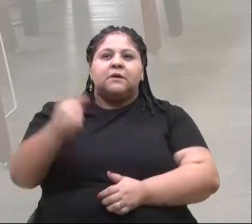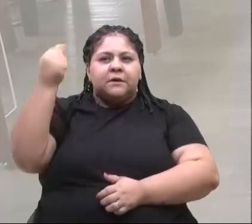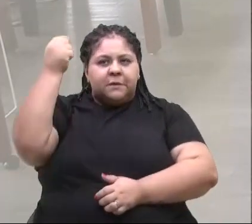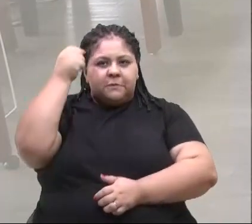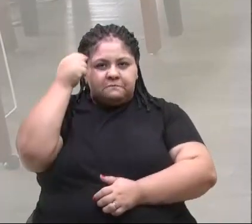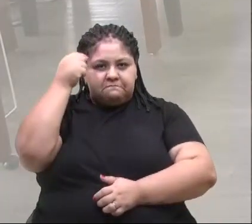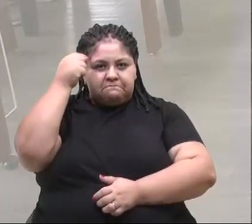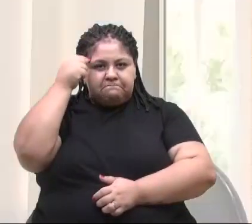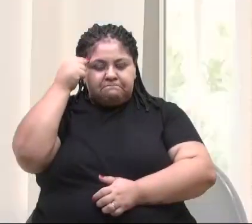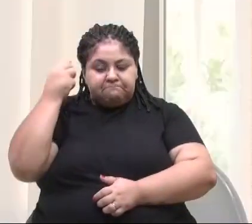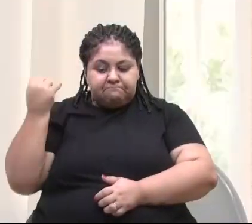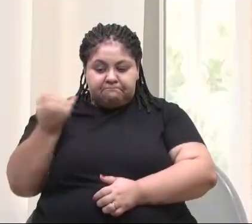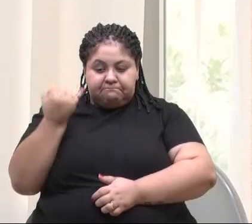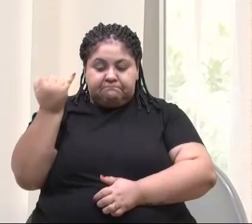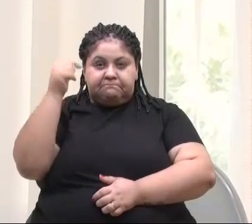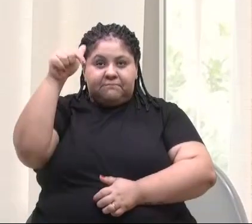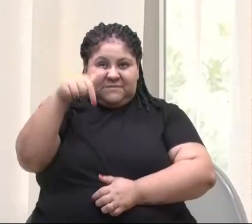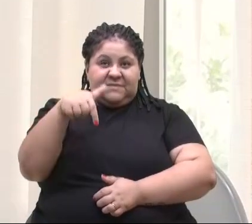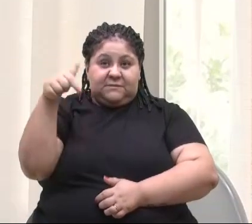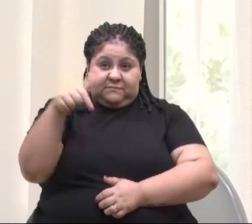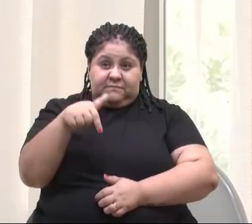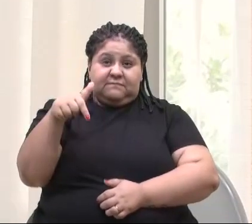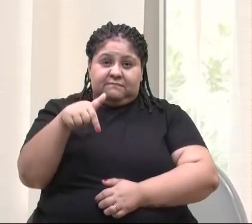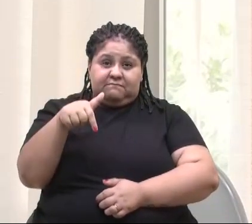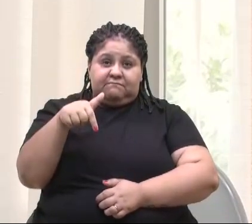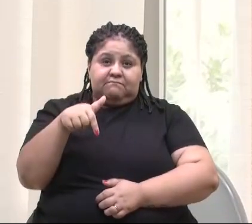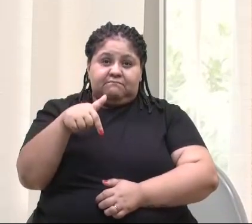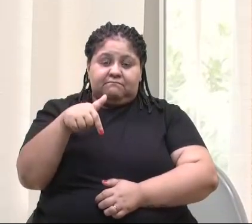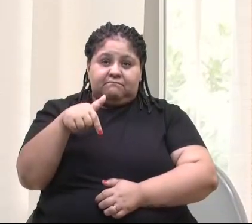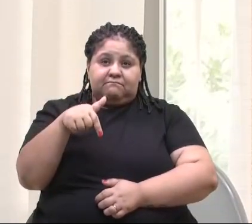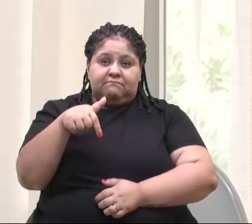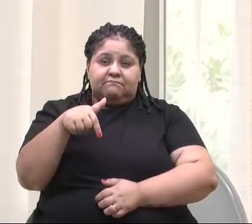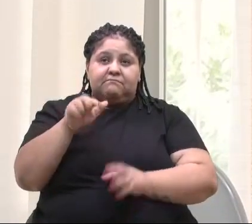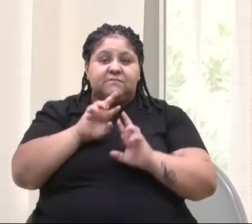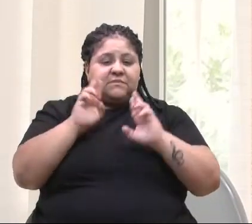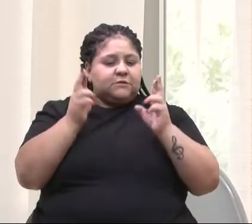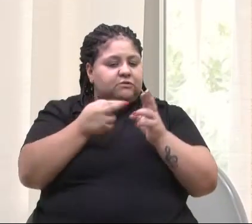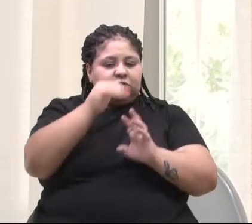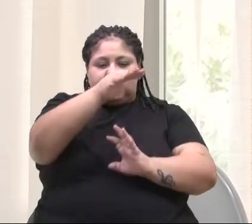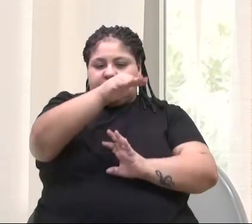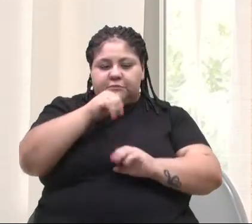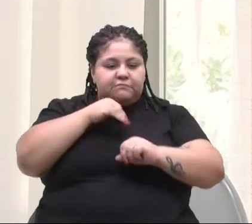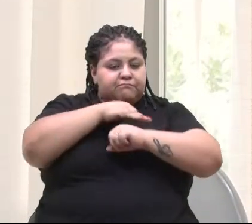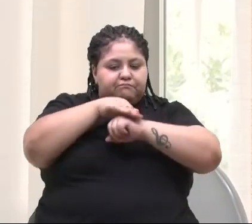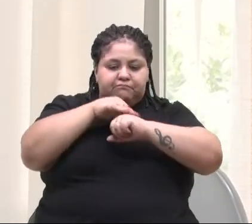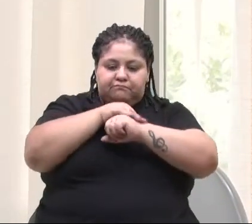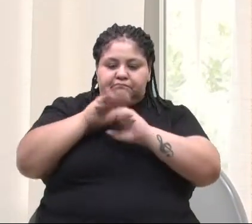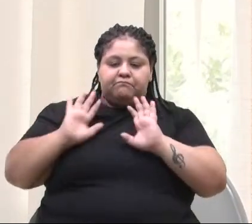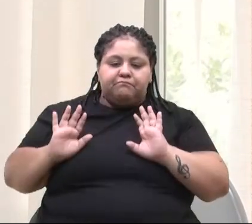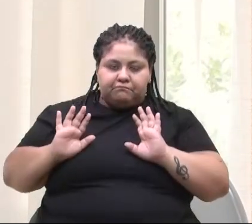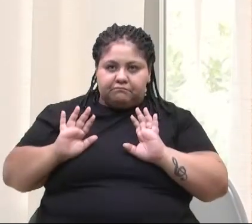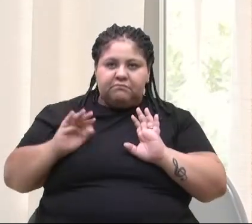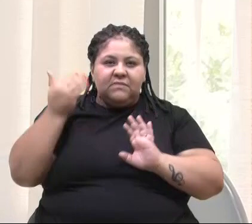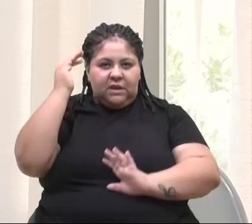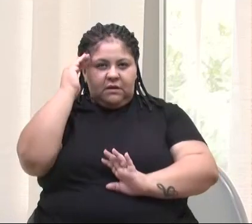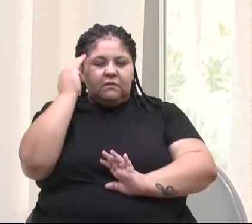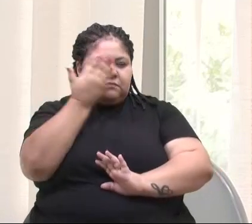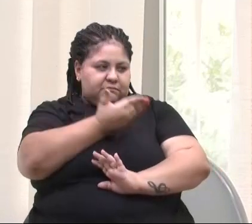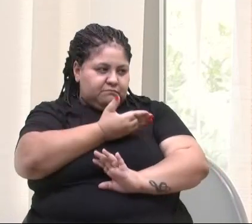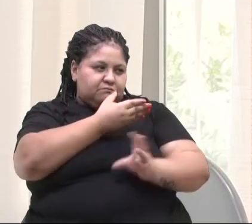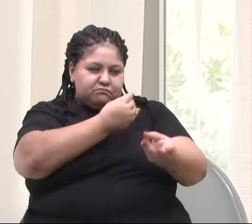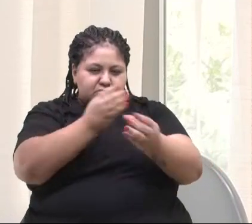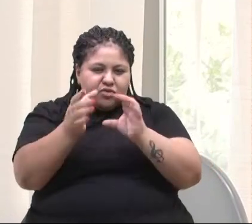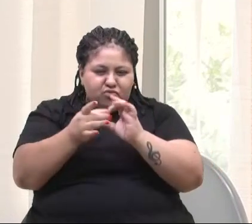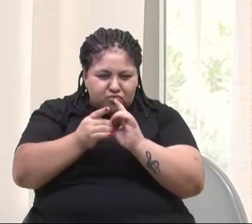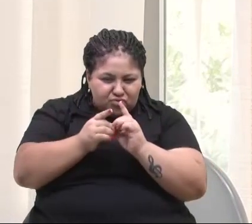muito importante, de a gente, numa outra ocasião, se reunir, chamar uma reunião, conversar, tirar as dúvidas. Eu sei que o senhor é muito